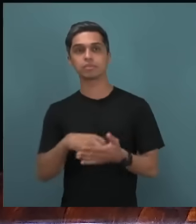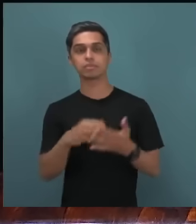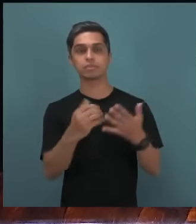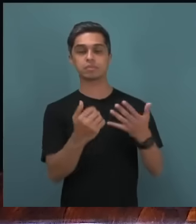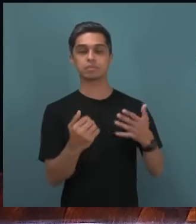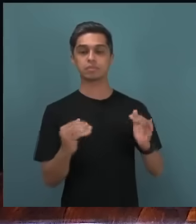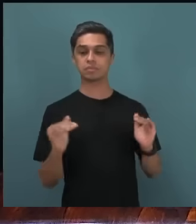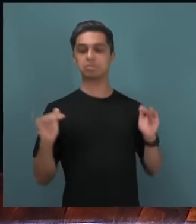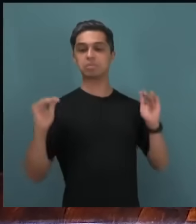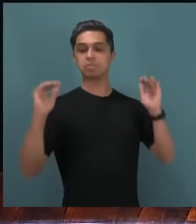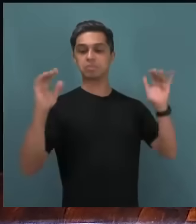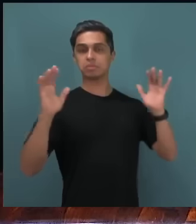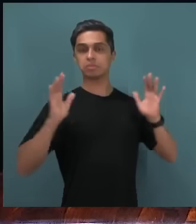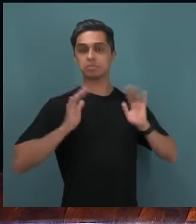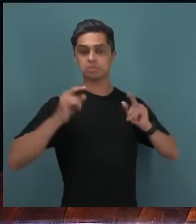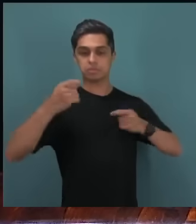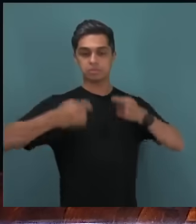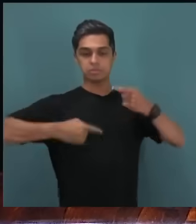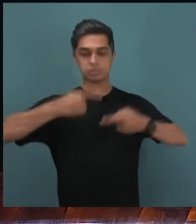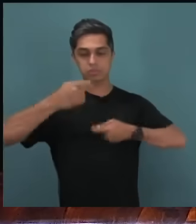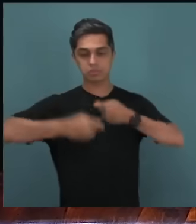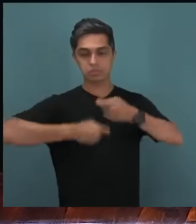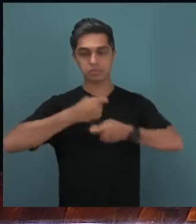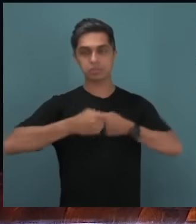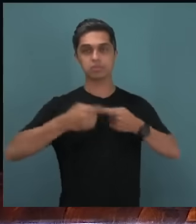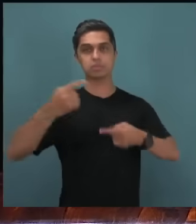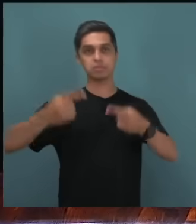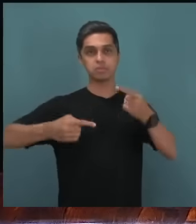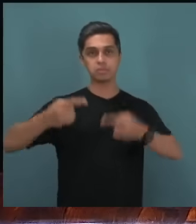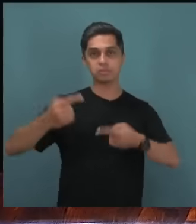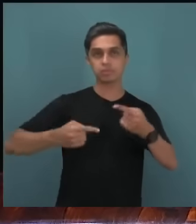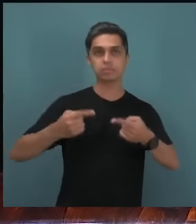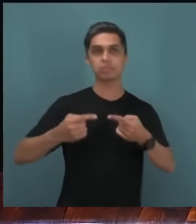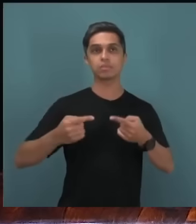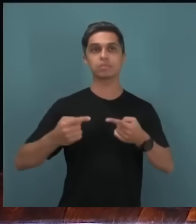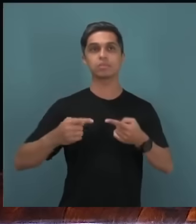econômica, política e social brasileira é